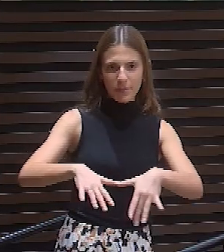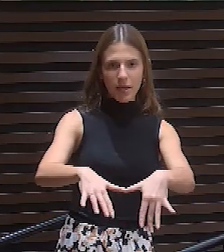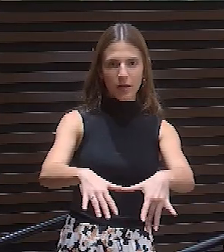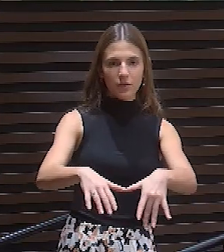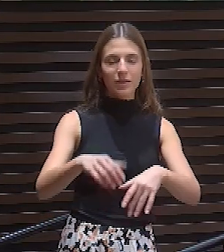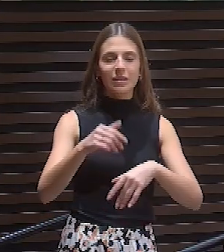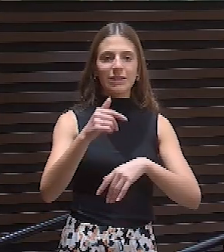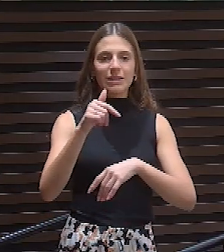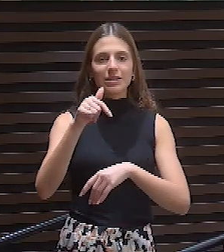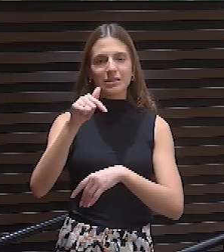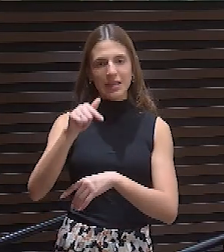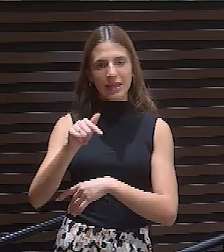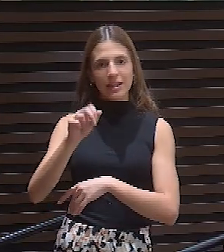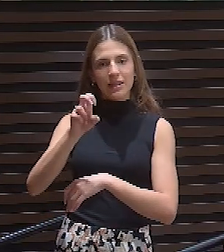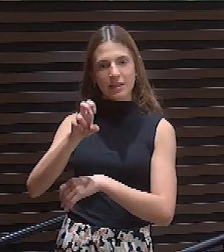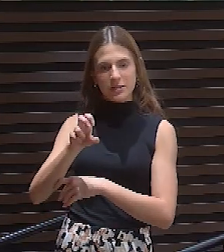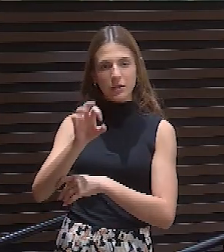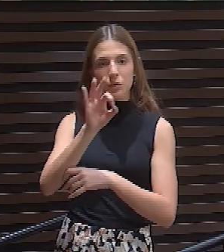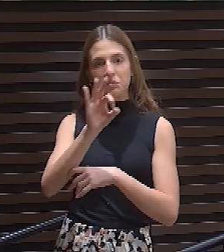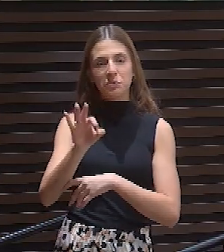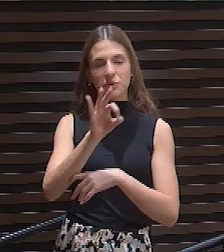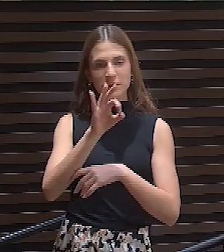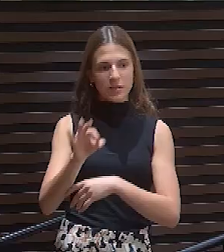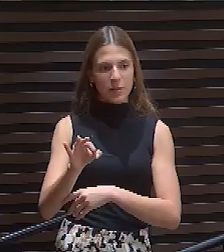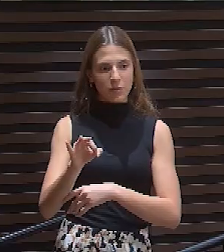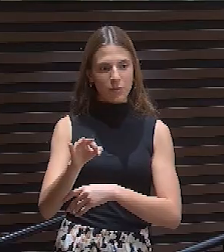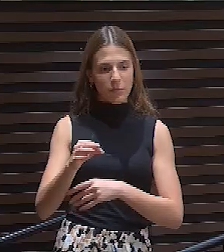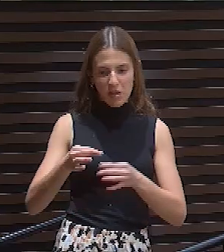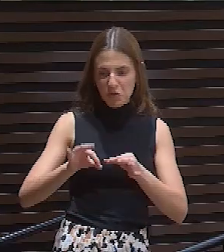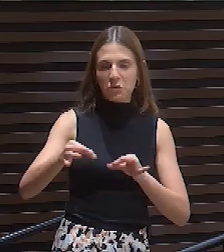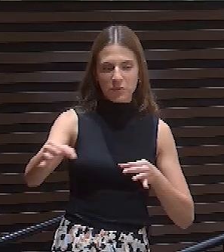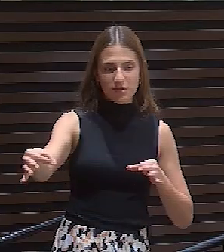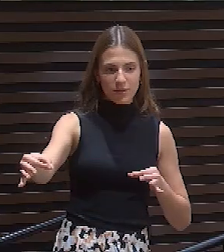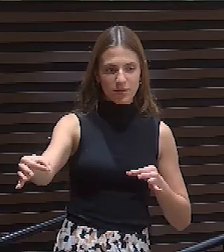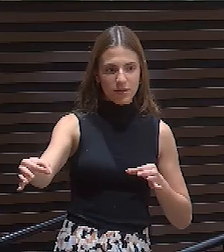em 20% do tempo.